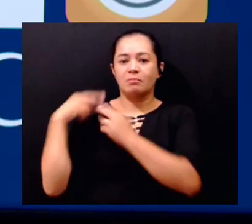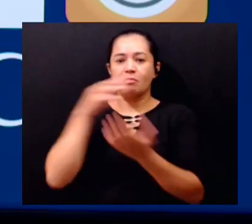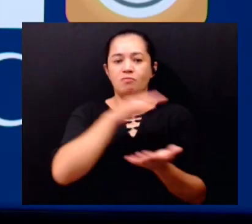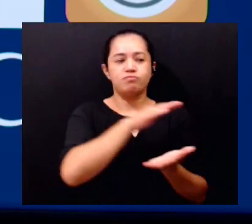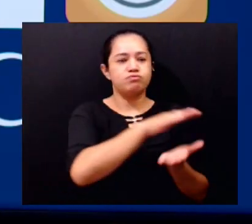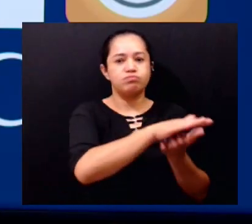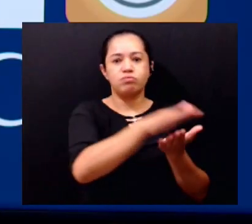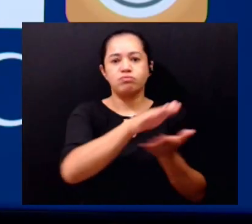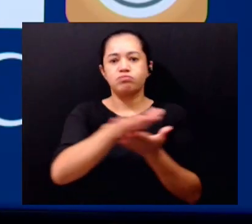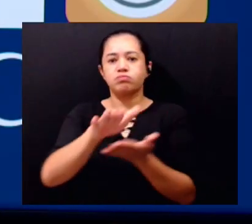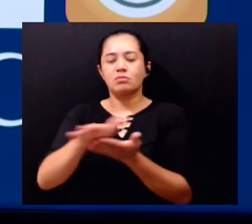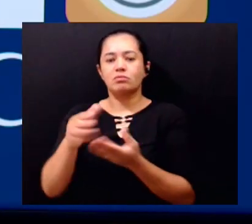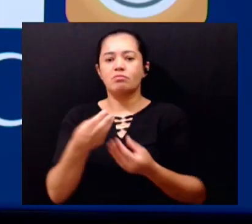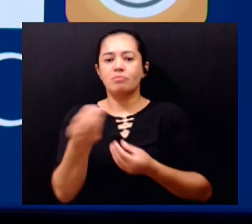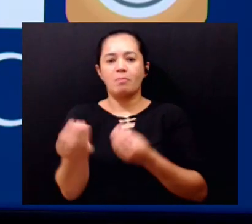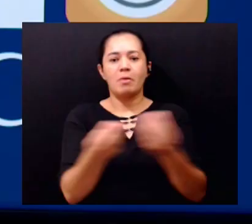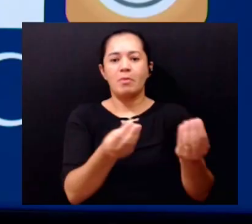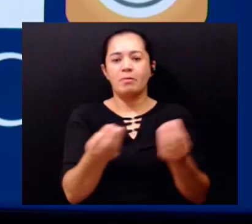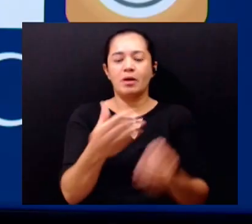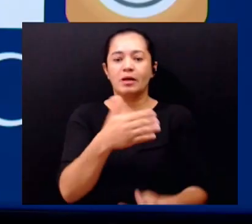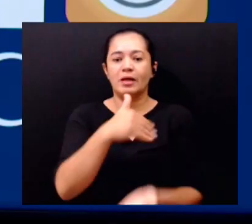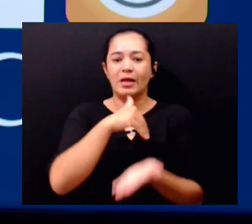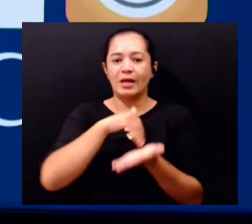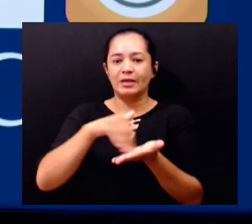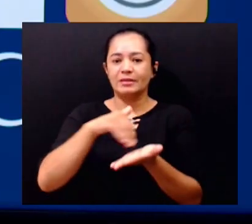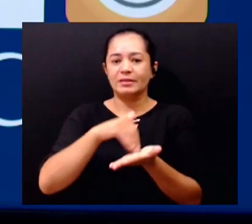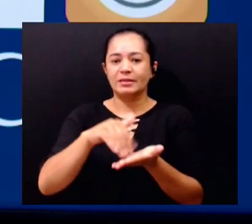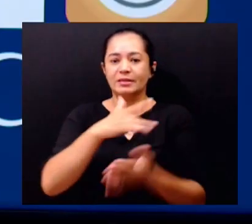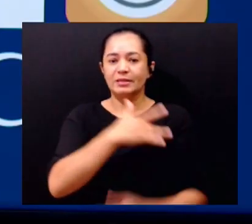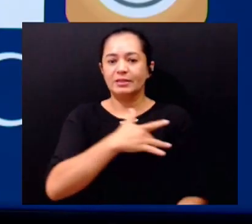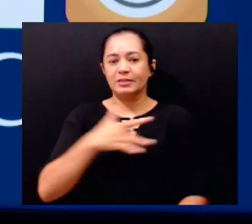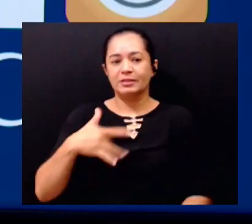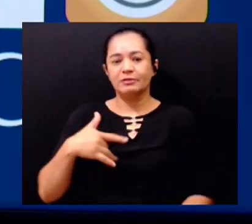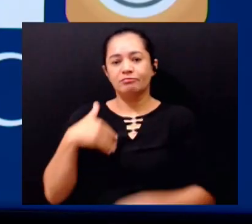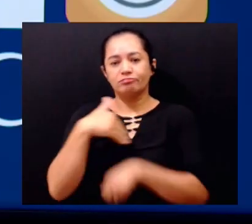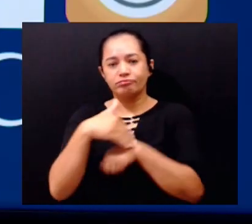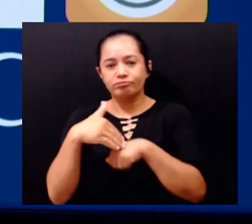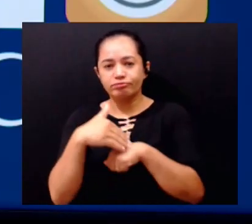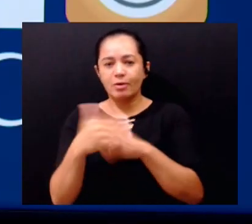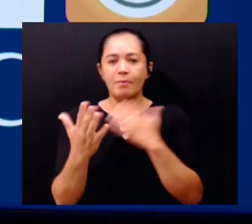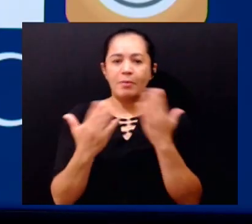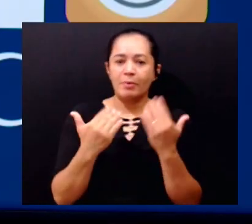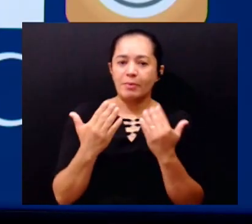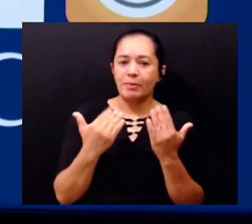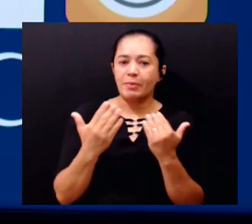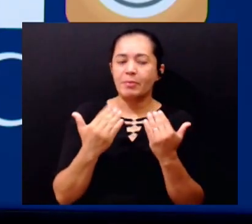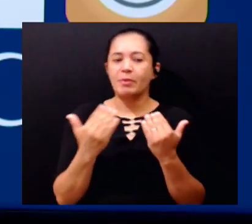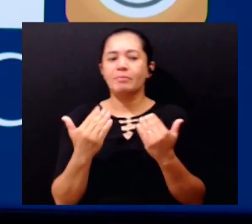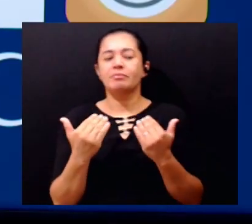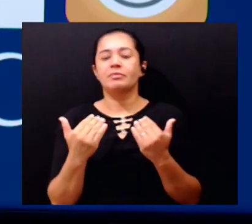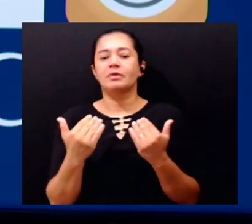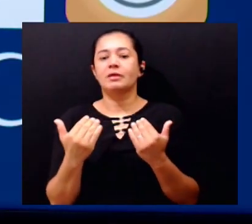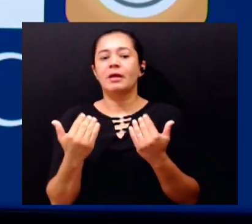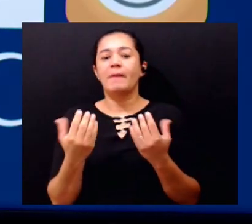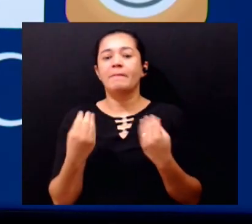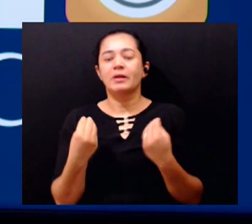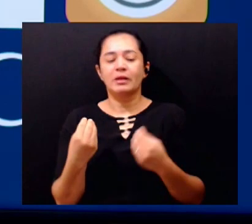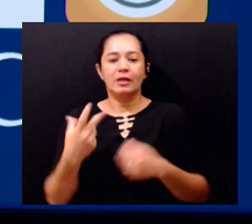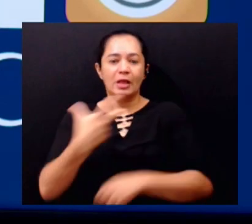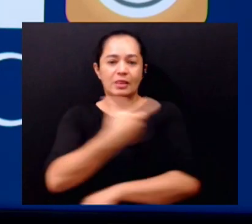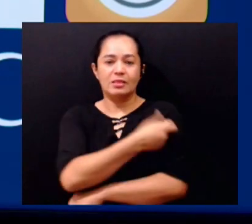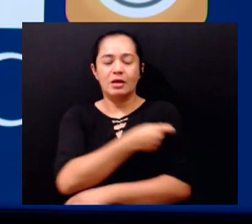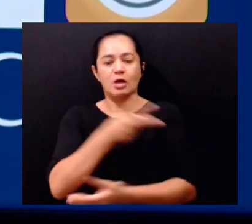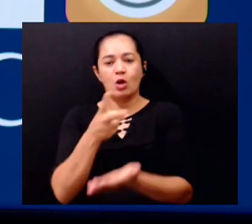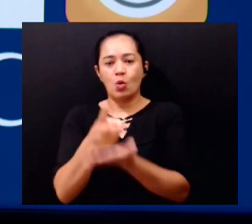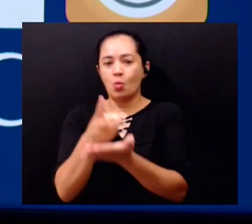A Secretaria de Saúde mantém diálogo permanente com os dois governos a fim de manter o abastecimento regular de